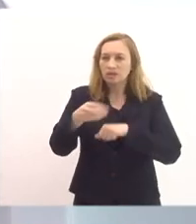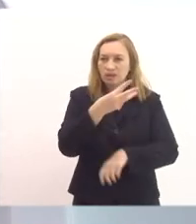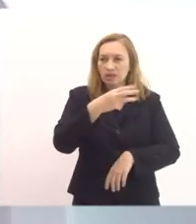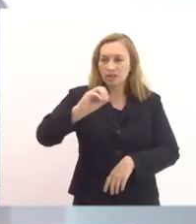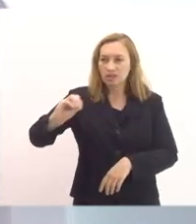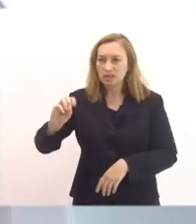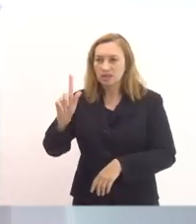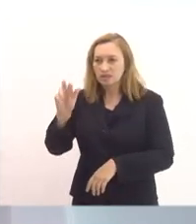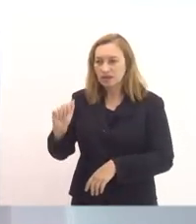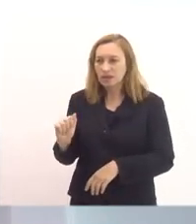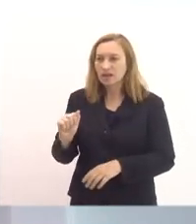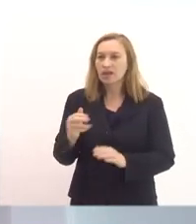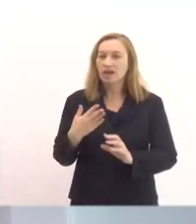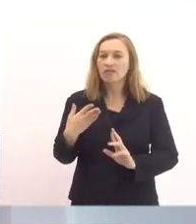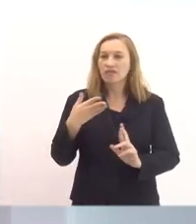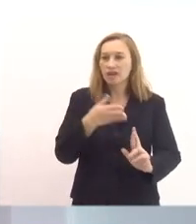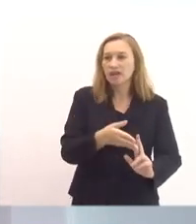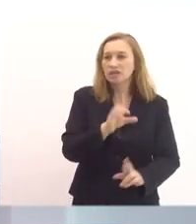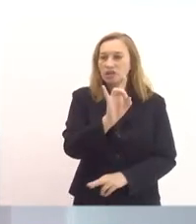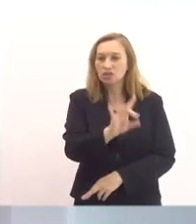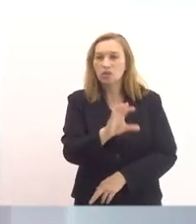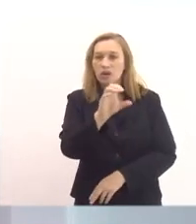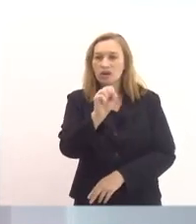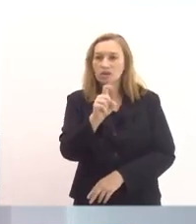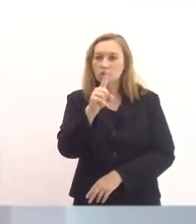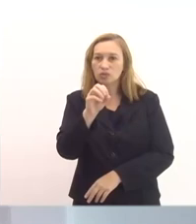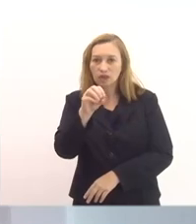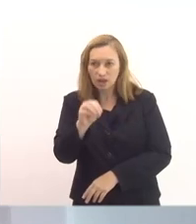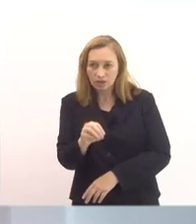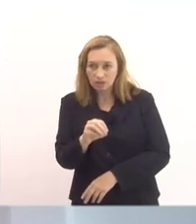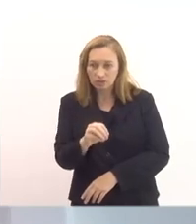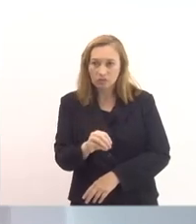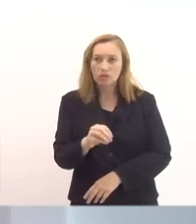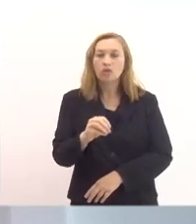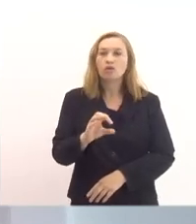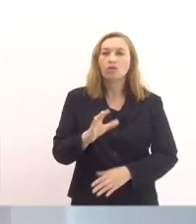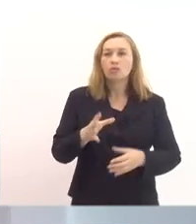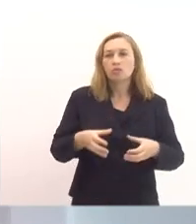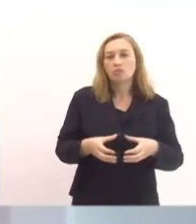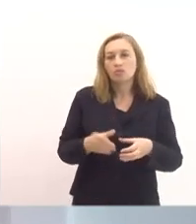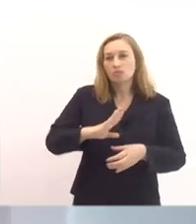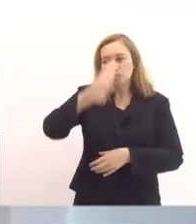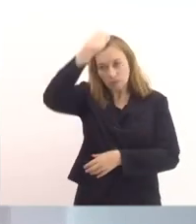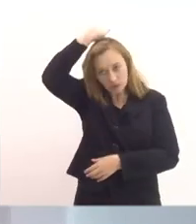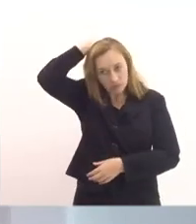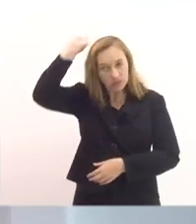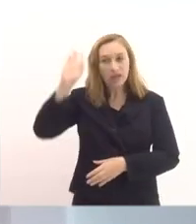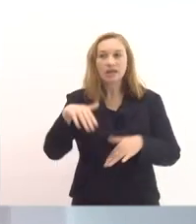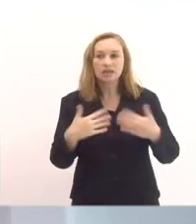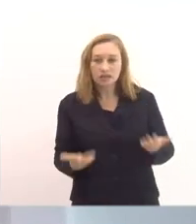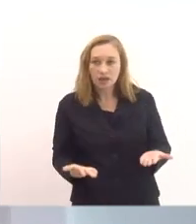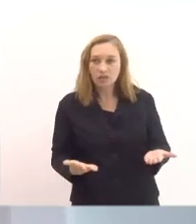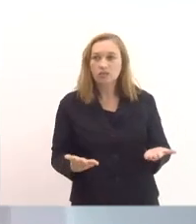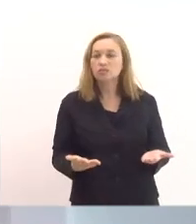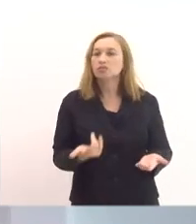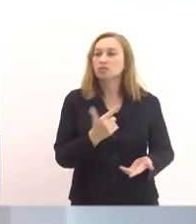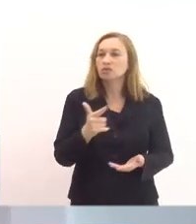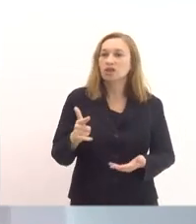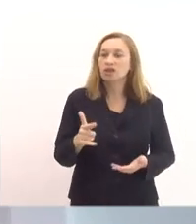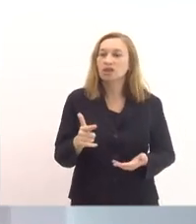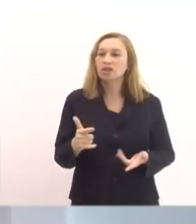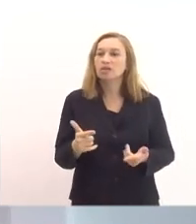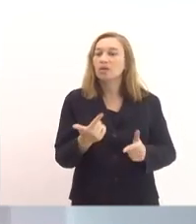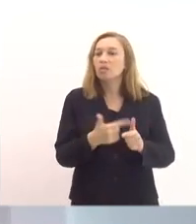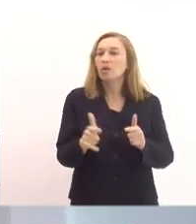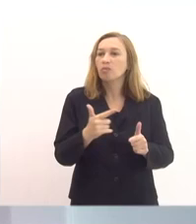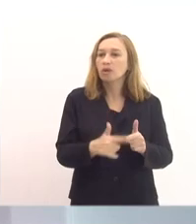ele se refere só realmente a soldado bombeiro militar. Então, diante disso, não haveria